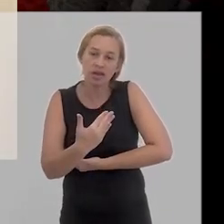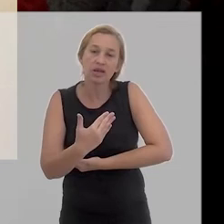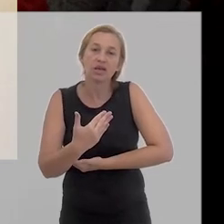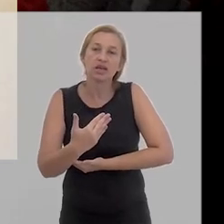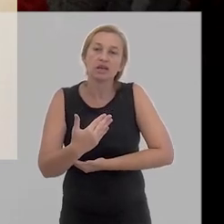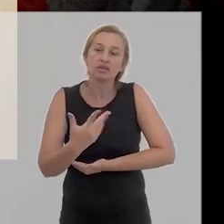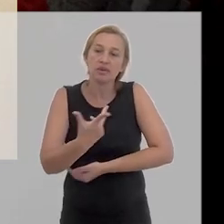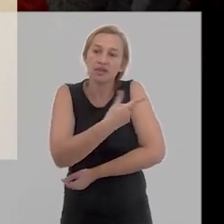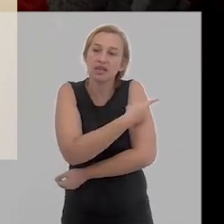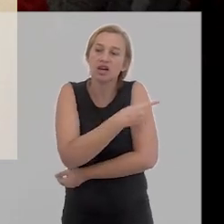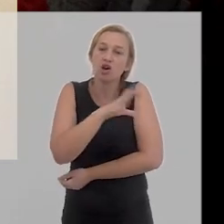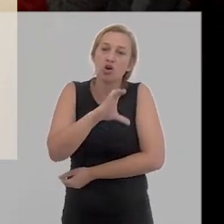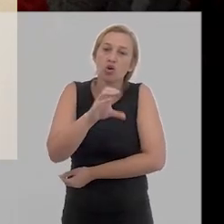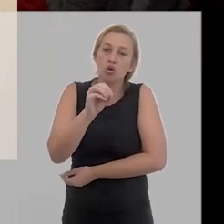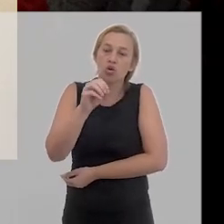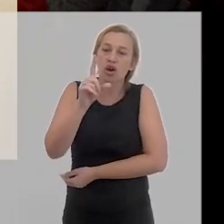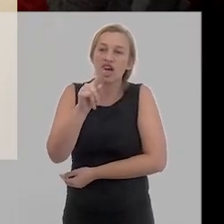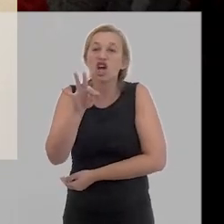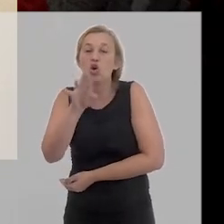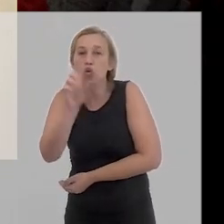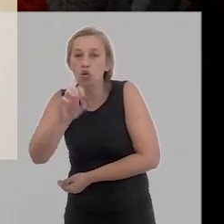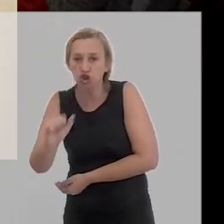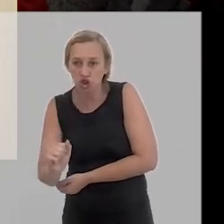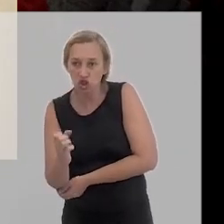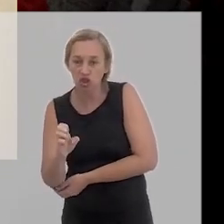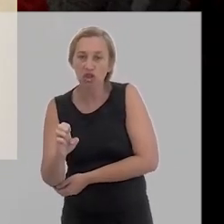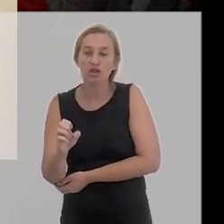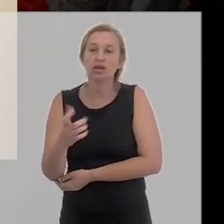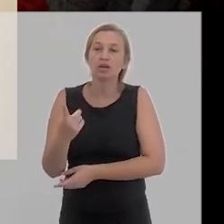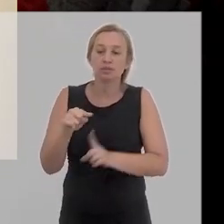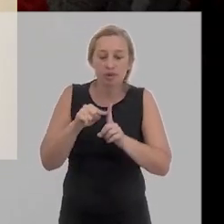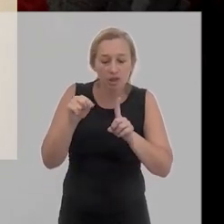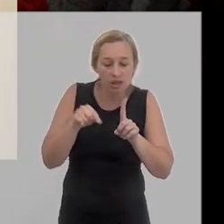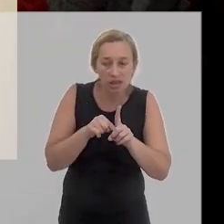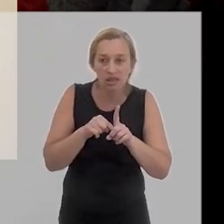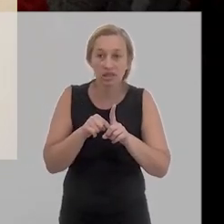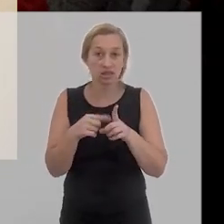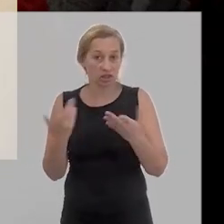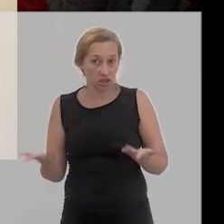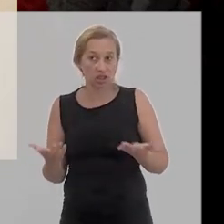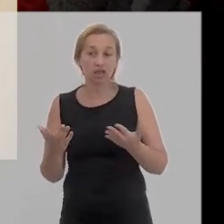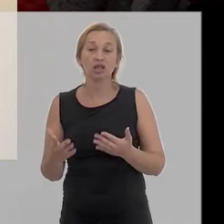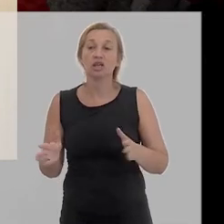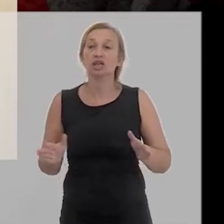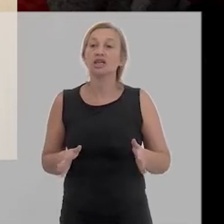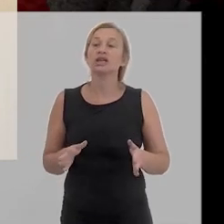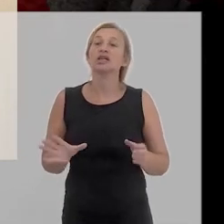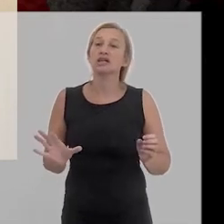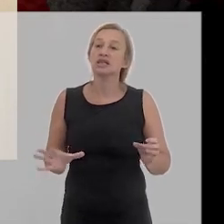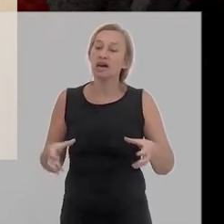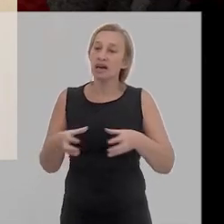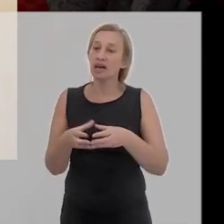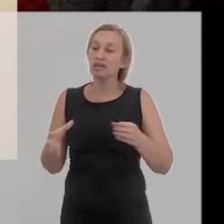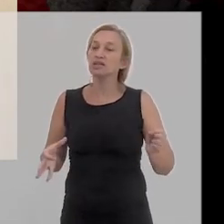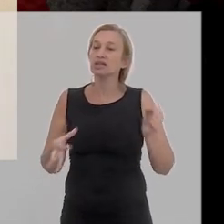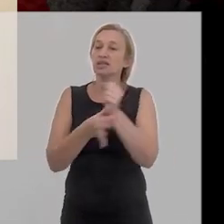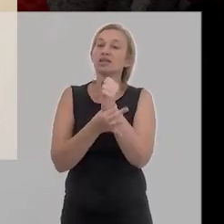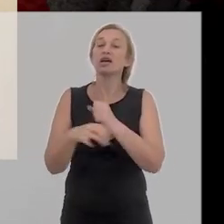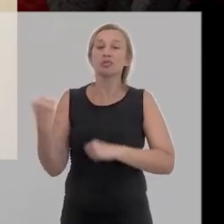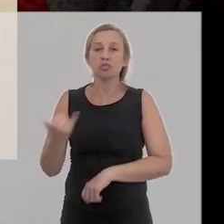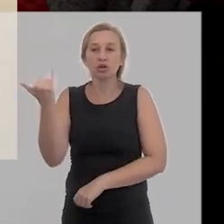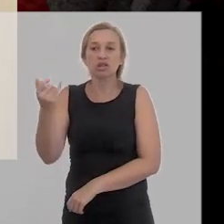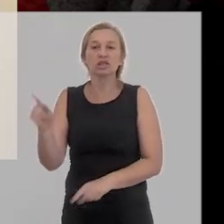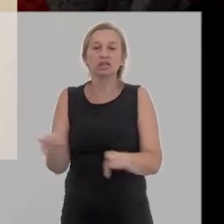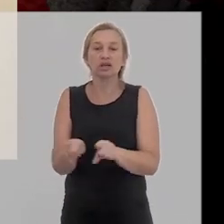quando recomenda a vacina de coqueluche, o Ministério oferece essa vacina gratuita para gestantes e puérperas. Então, essa rede